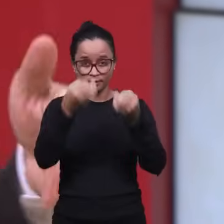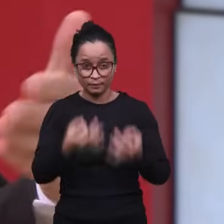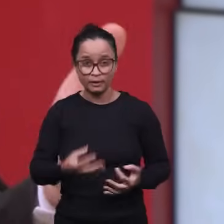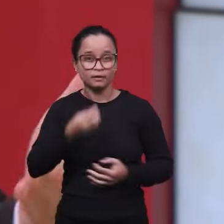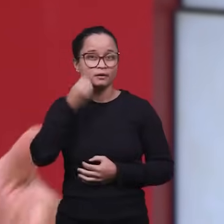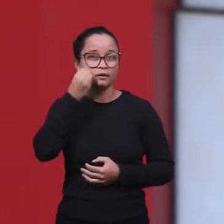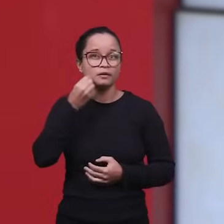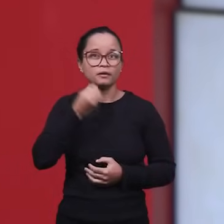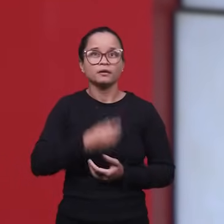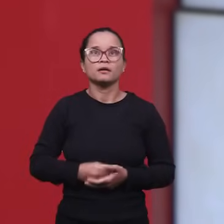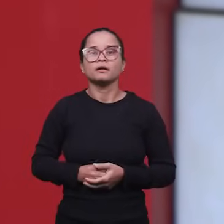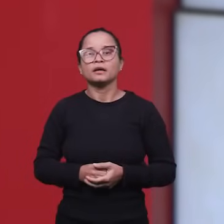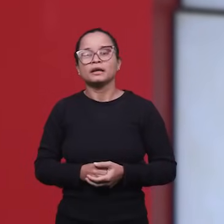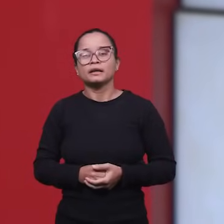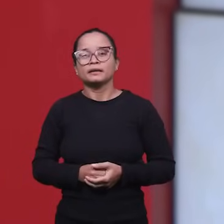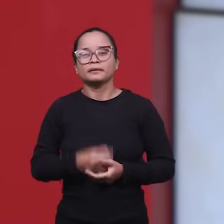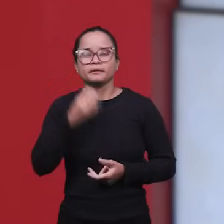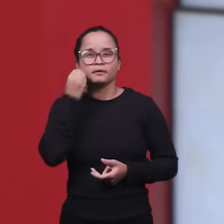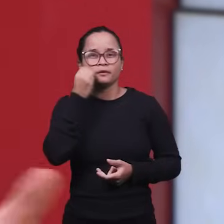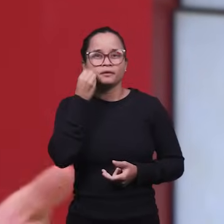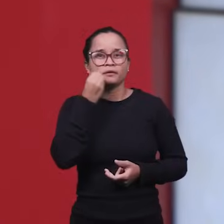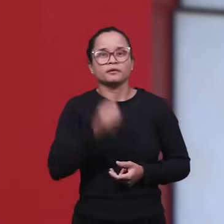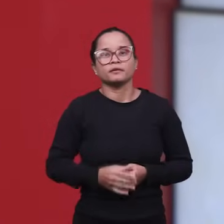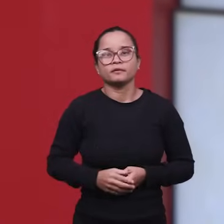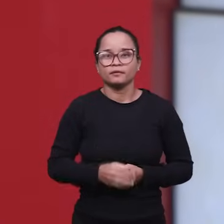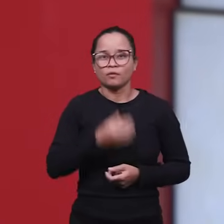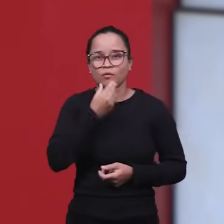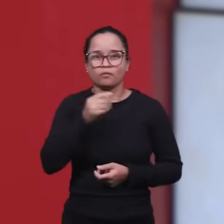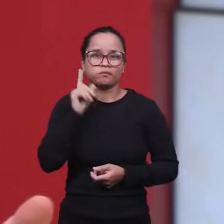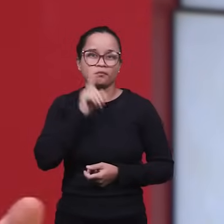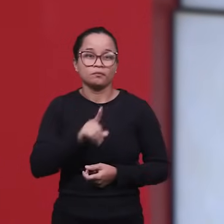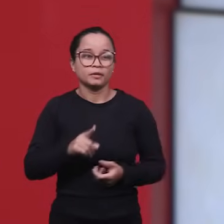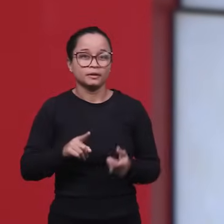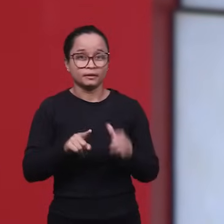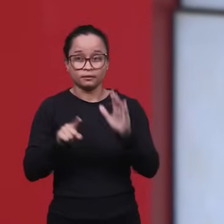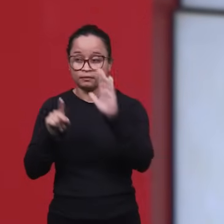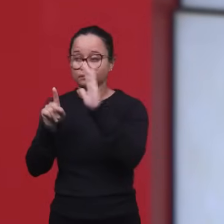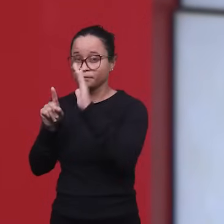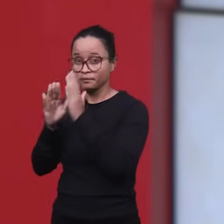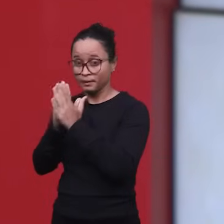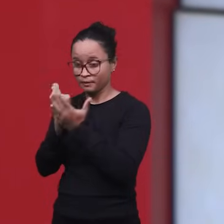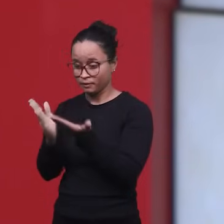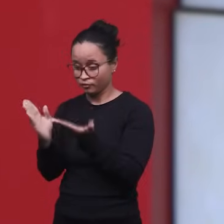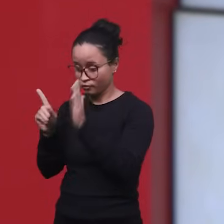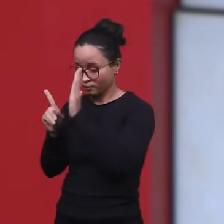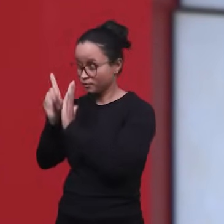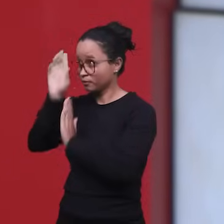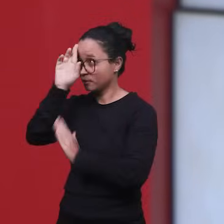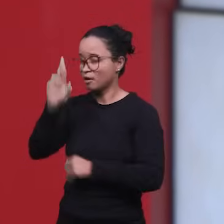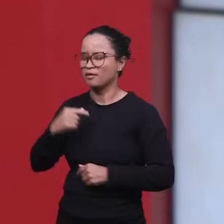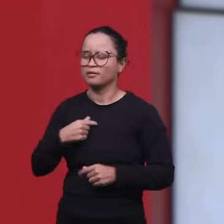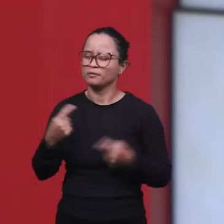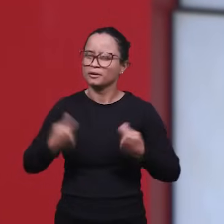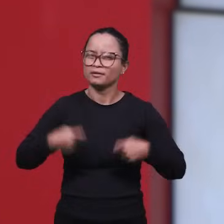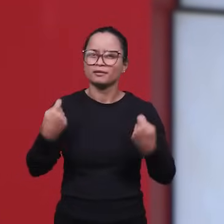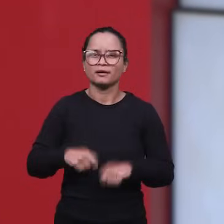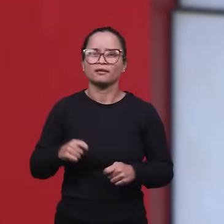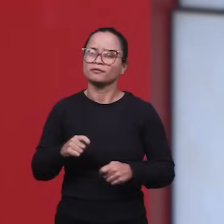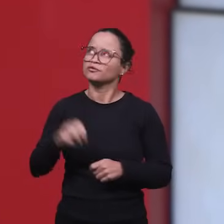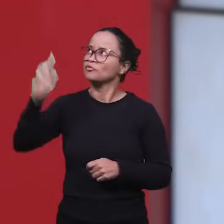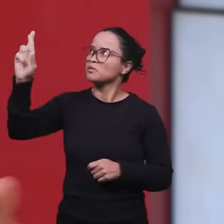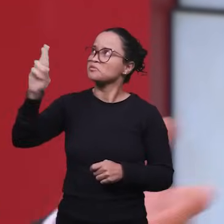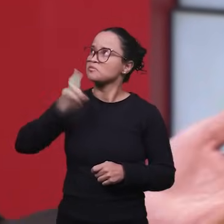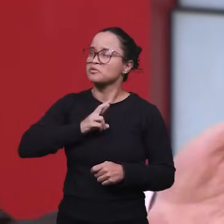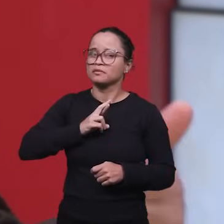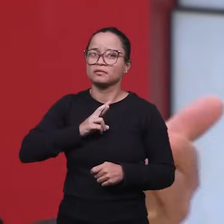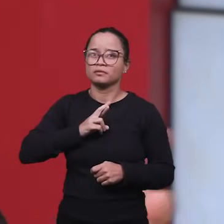experiência, lembra que é um escritor evangélico, ele conta uma experiência, um americano, dele consultar a palavra. Aí ele disse, eu precisava de uma